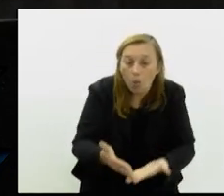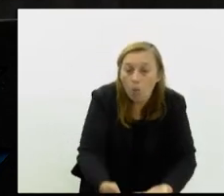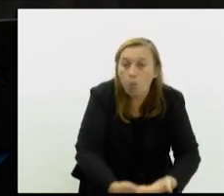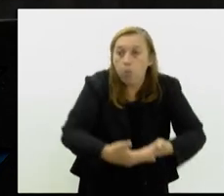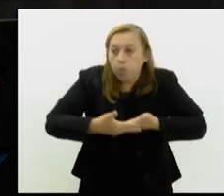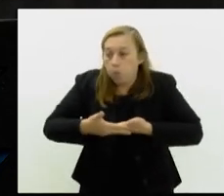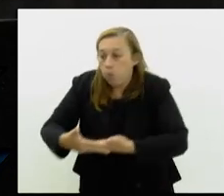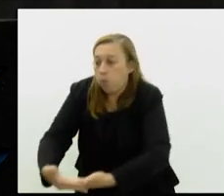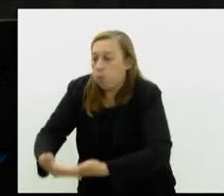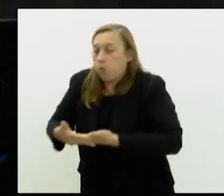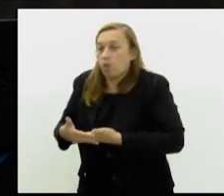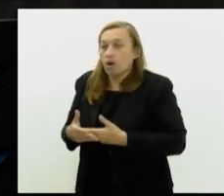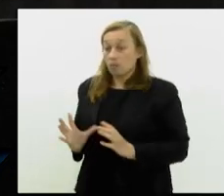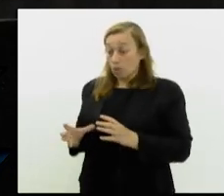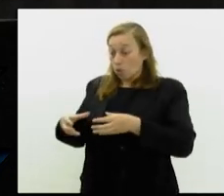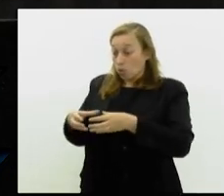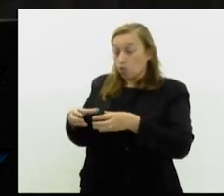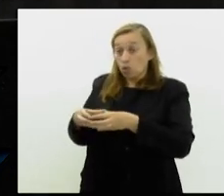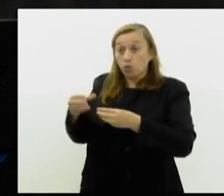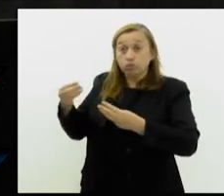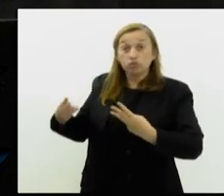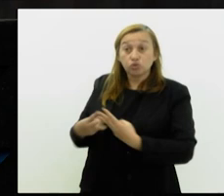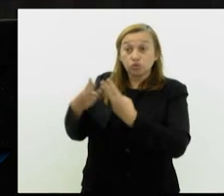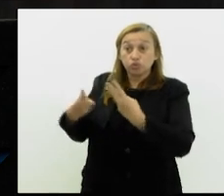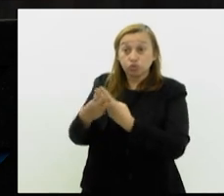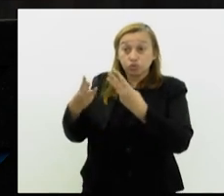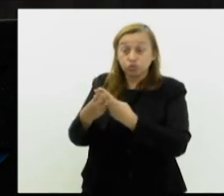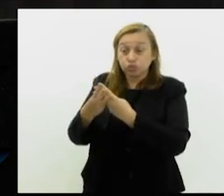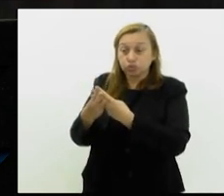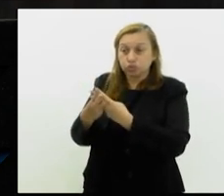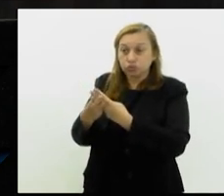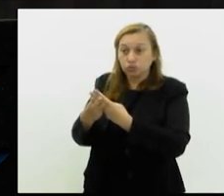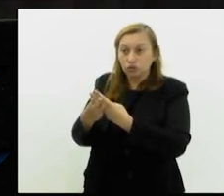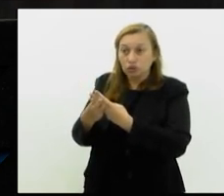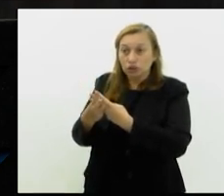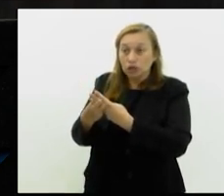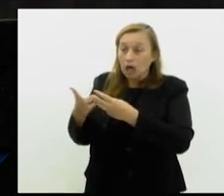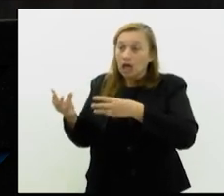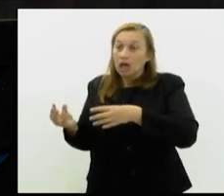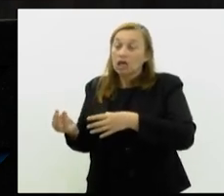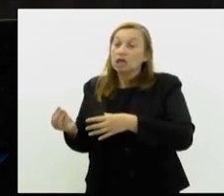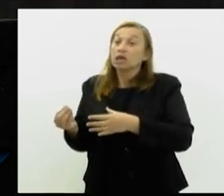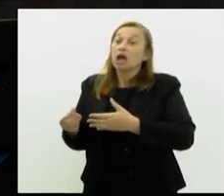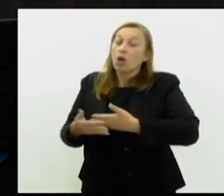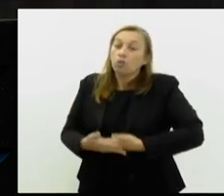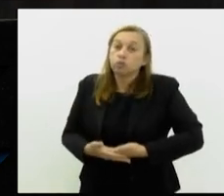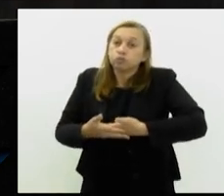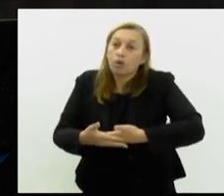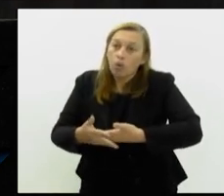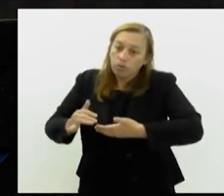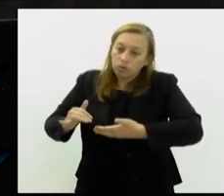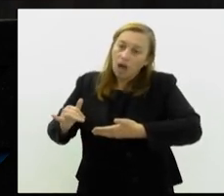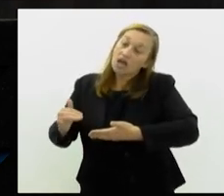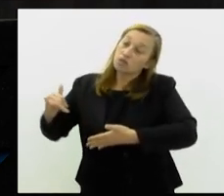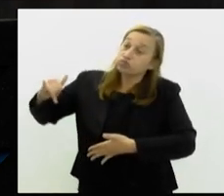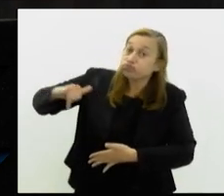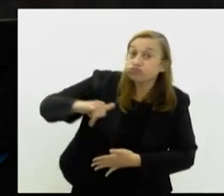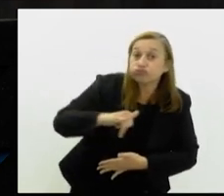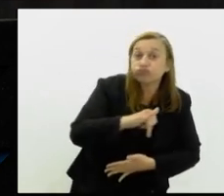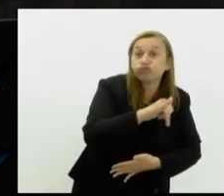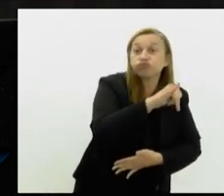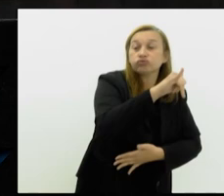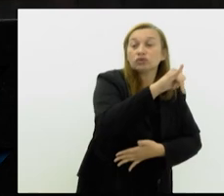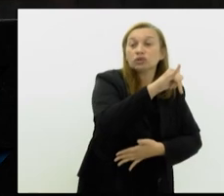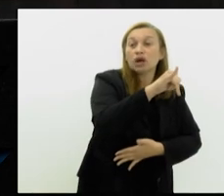pela Comunidade Judaica enfiadas num avião que partia diretamente para Atel vive para aquela